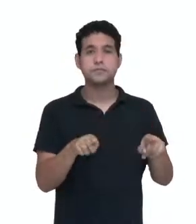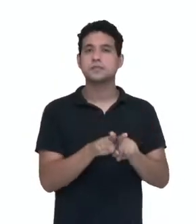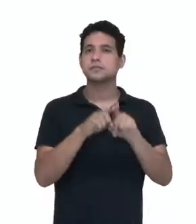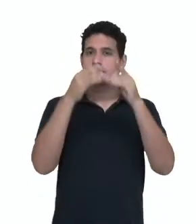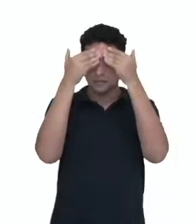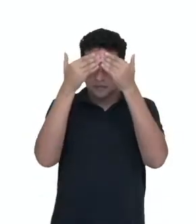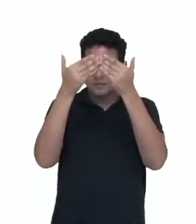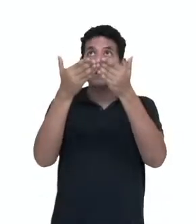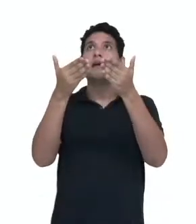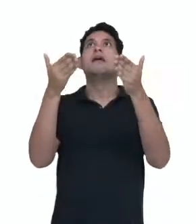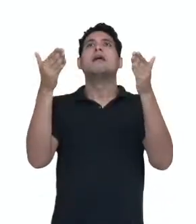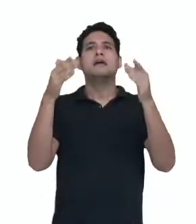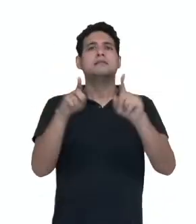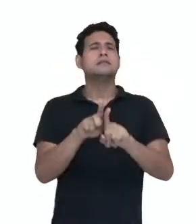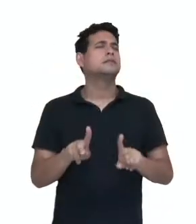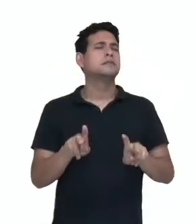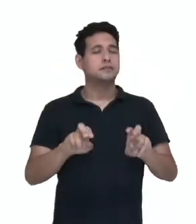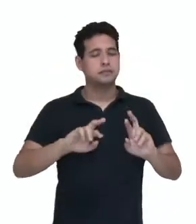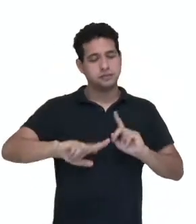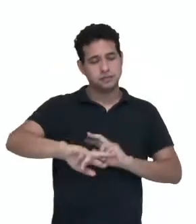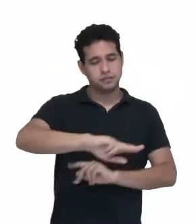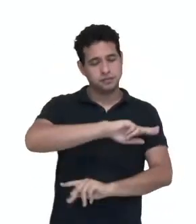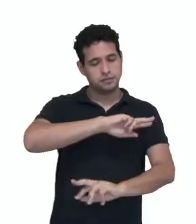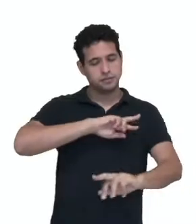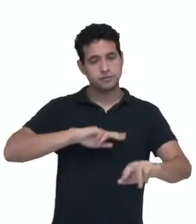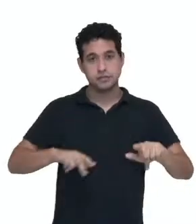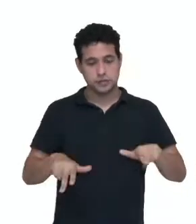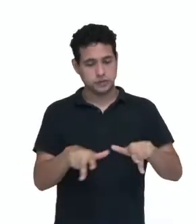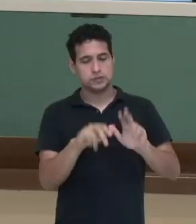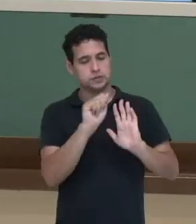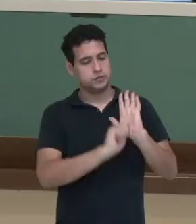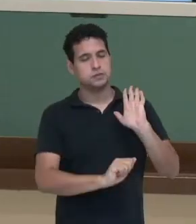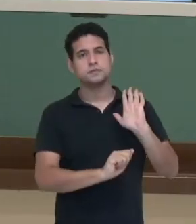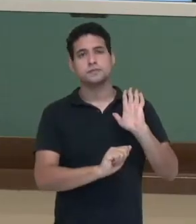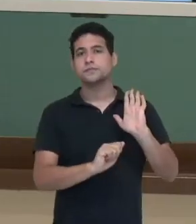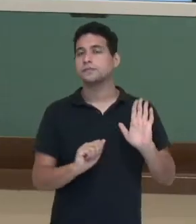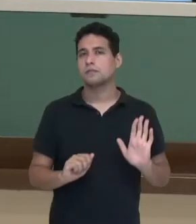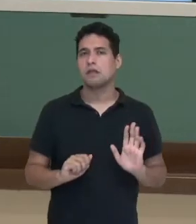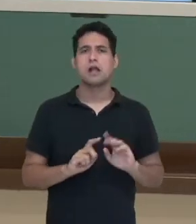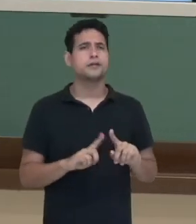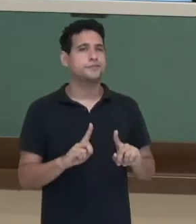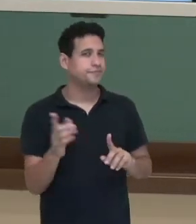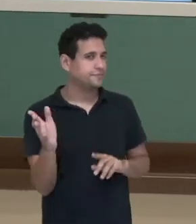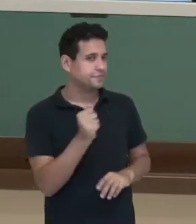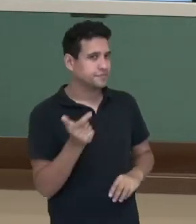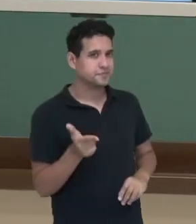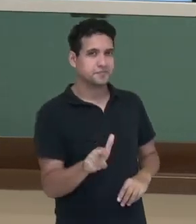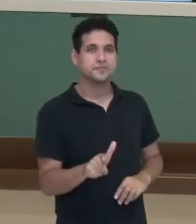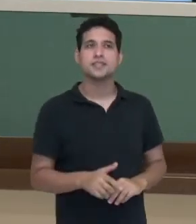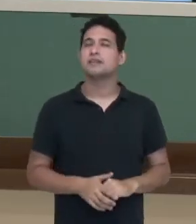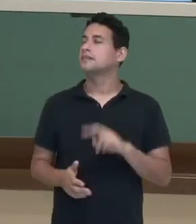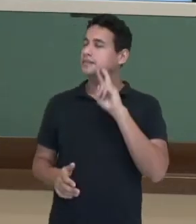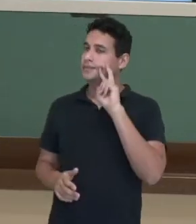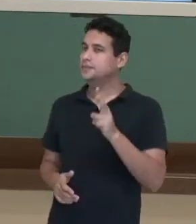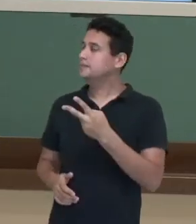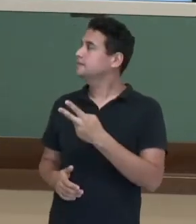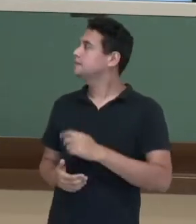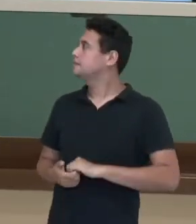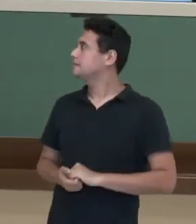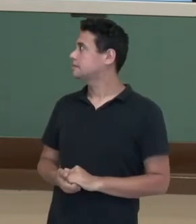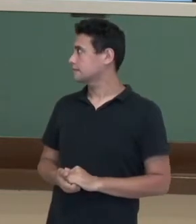ampliar o vocabulário a partir dos diferentes gêneros textuais. Vamos a seguir, vamos a